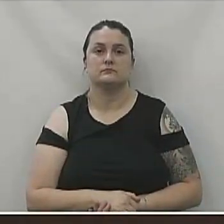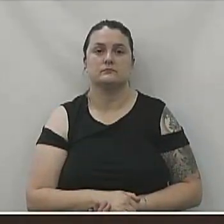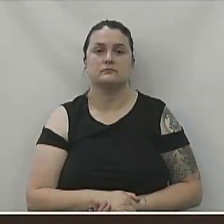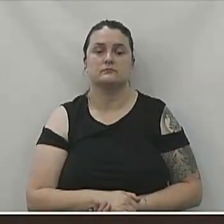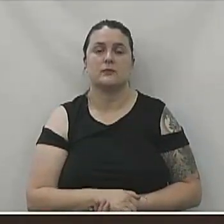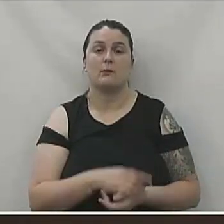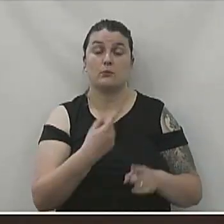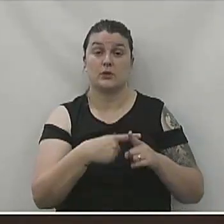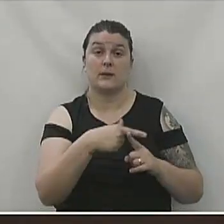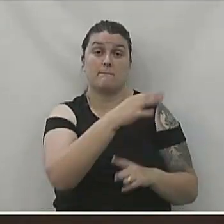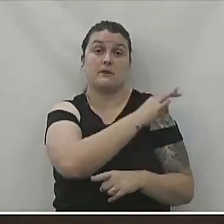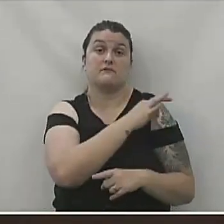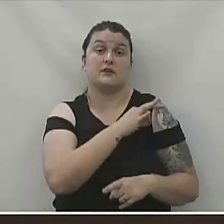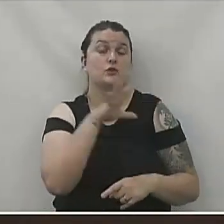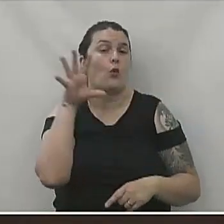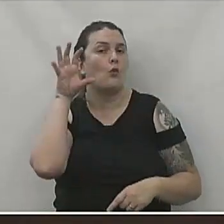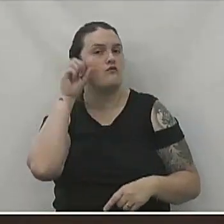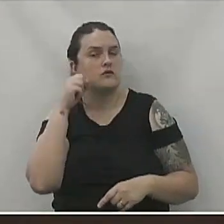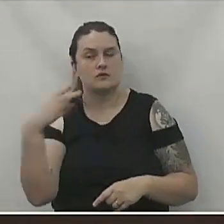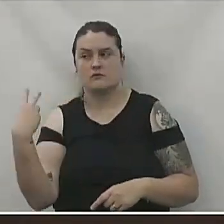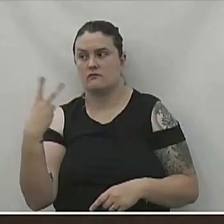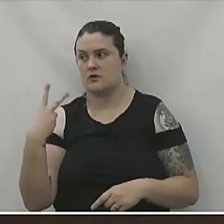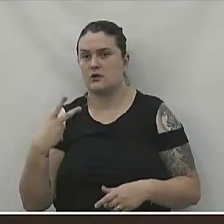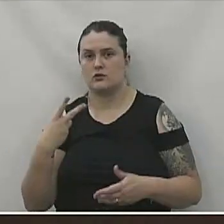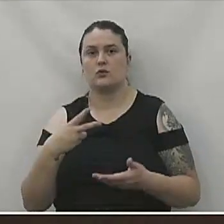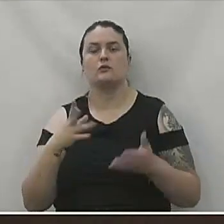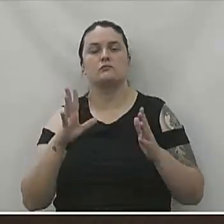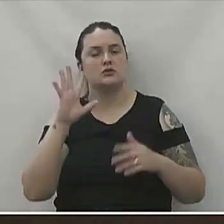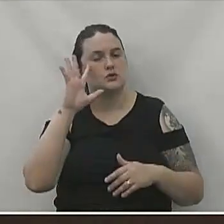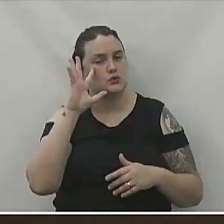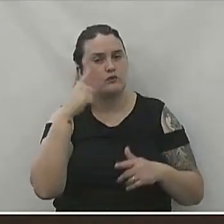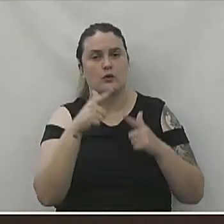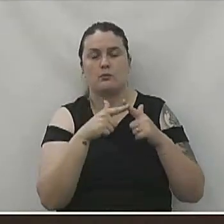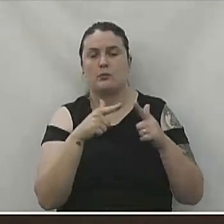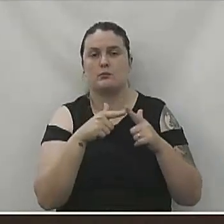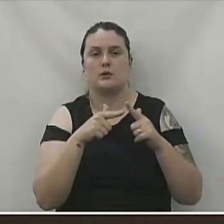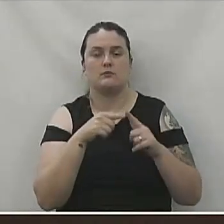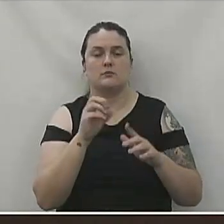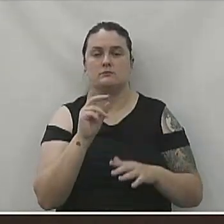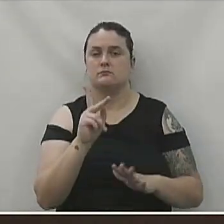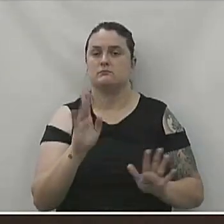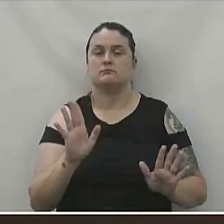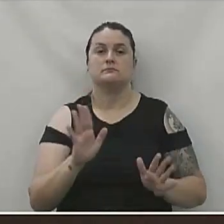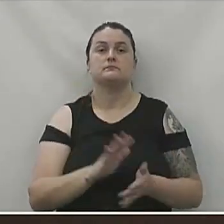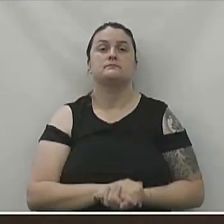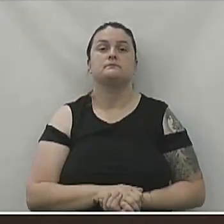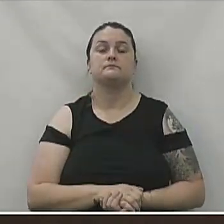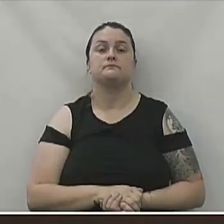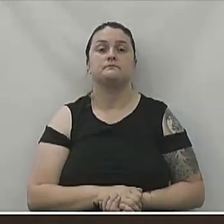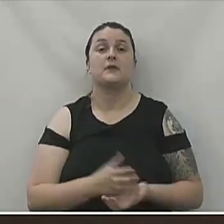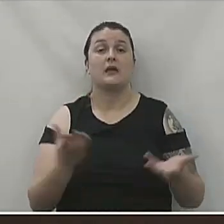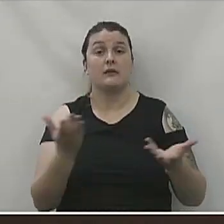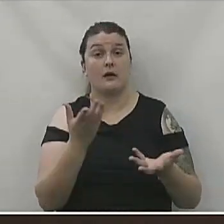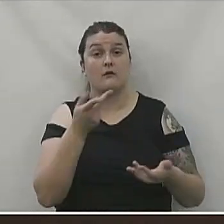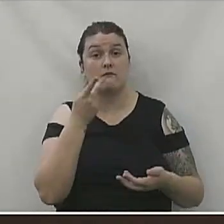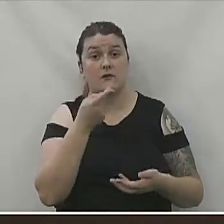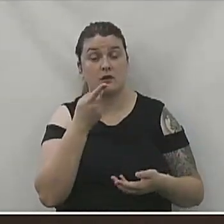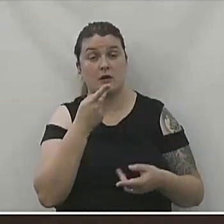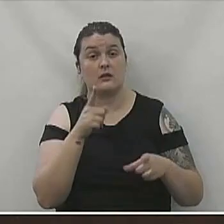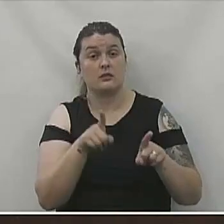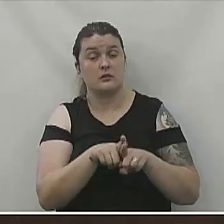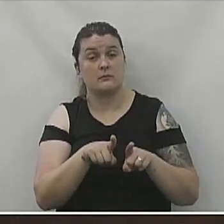os vereadores que nada mais somos o que o representante da população também gostaria